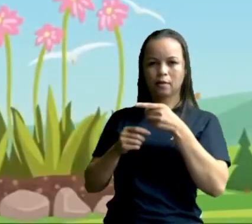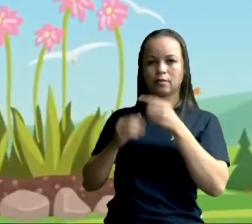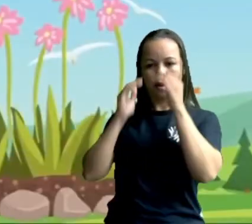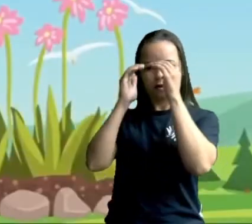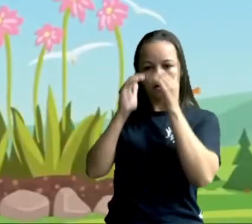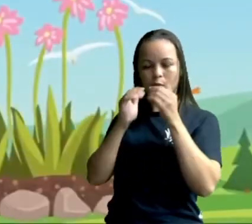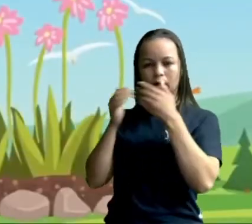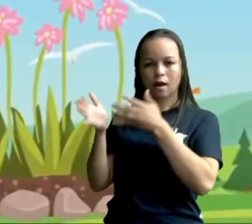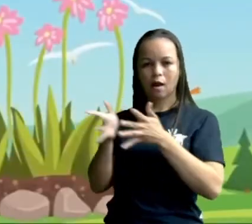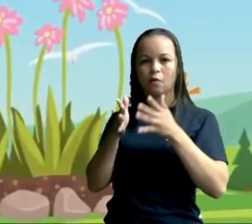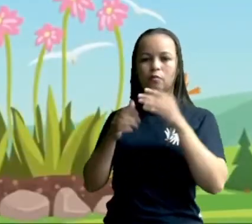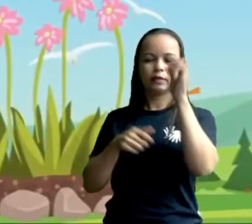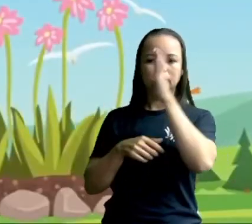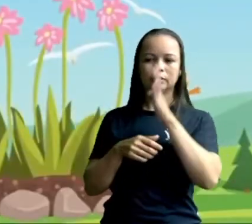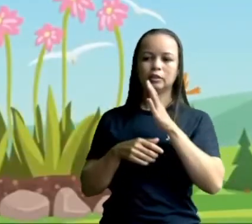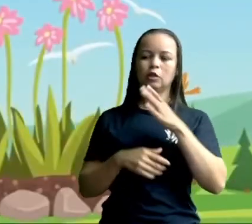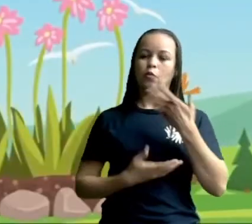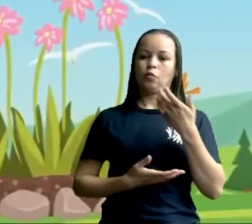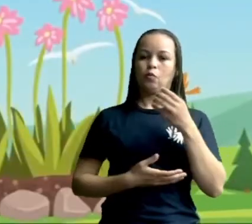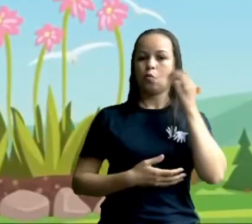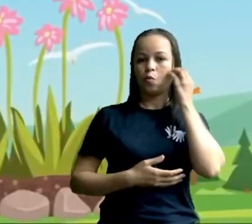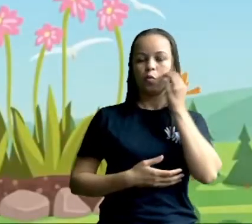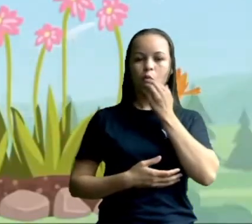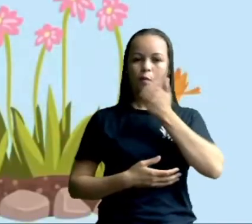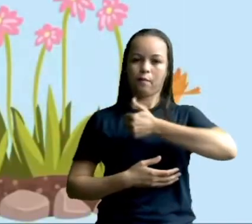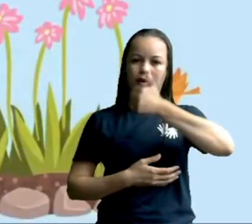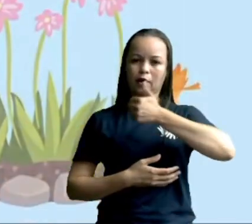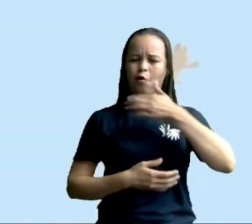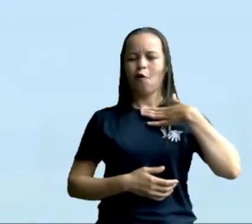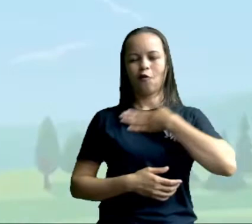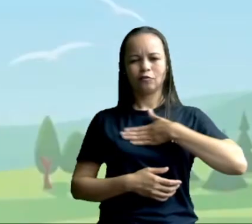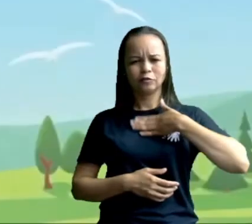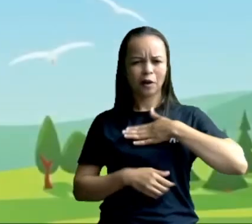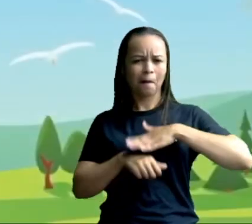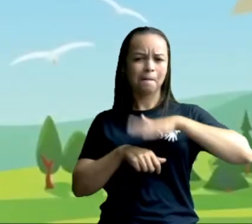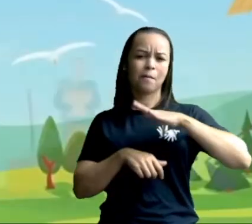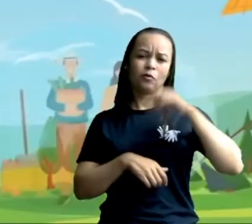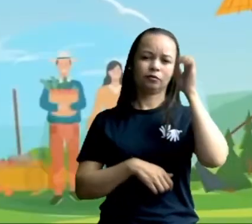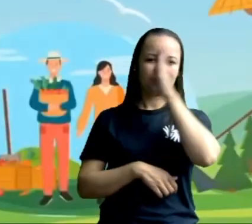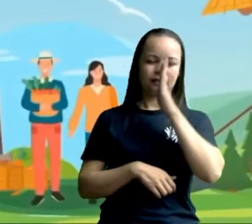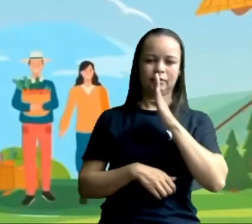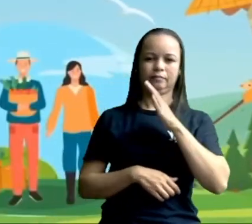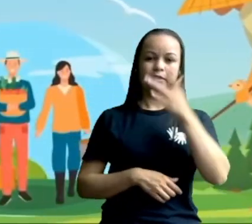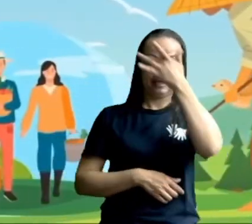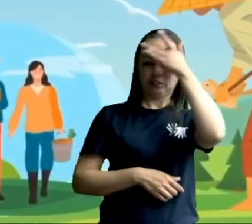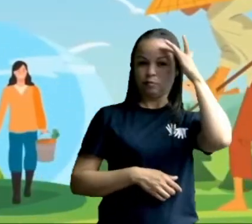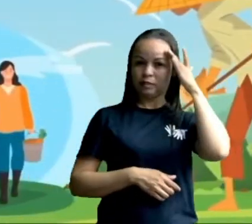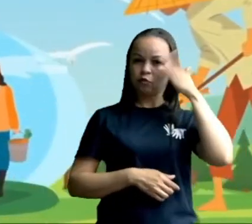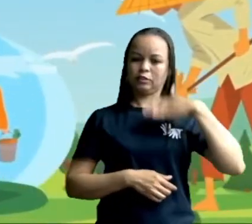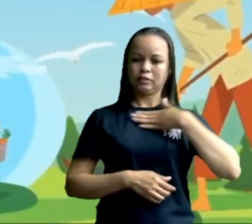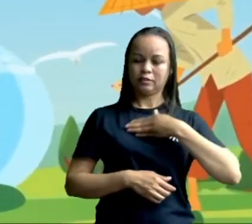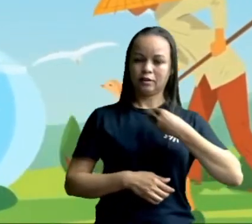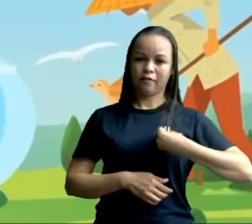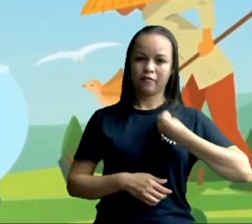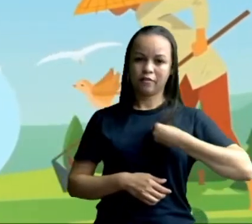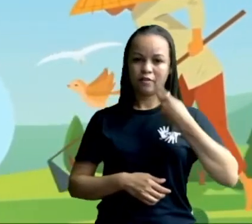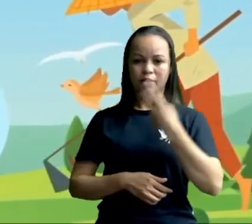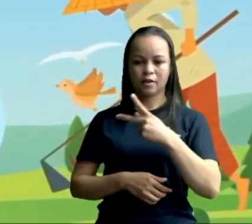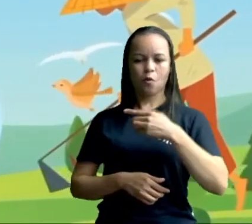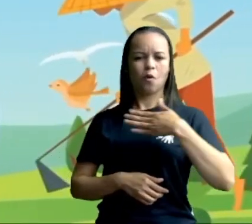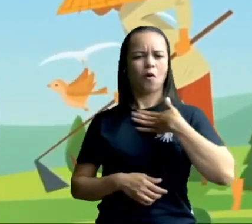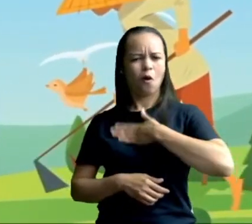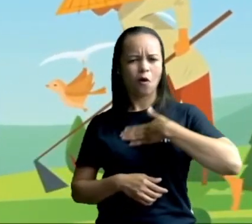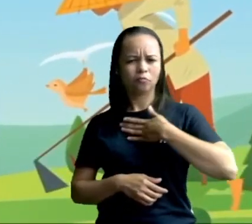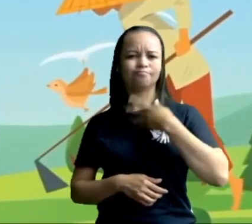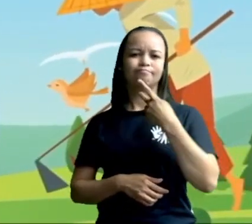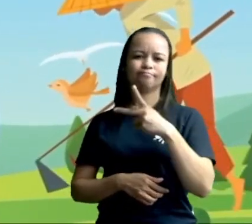Dom Pedro I gostava muito do Brasil e as pessoas que moravam aqui também gostavam muito